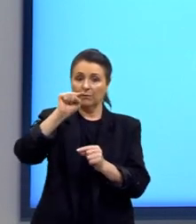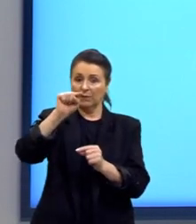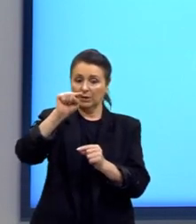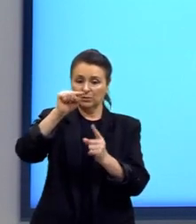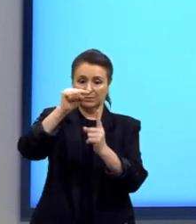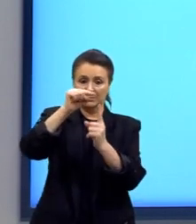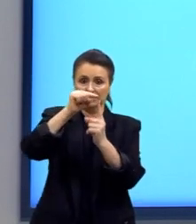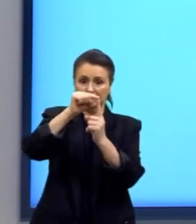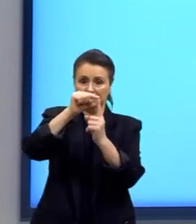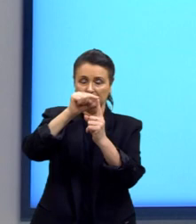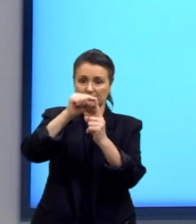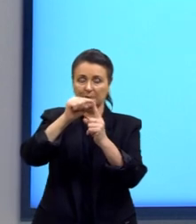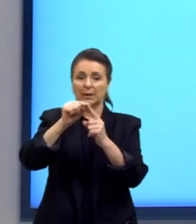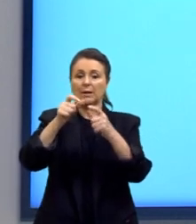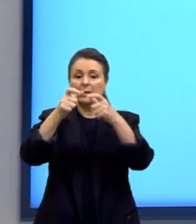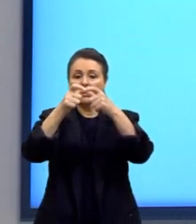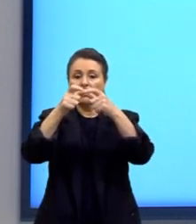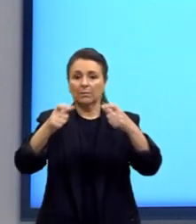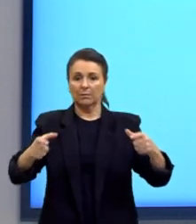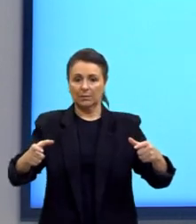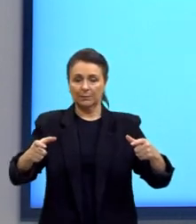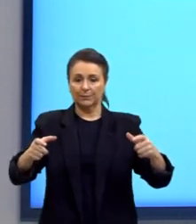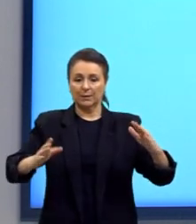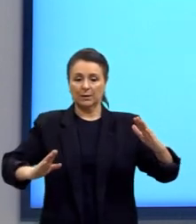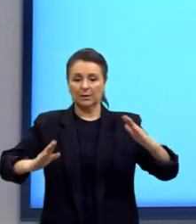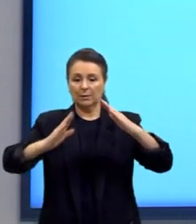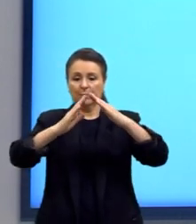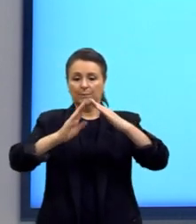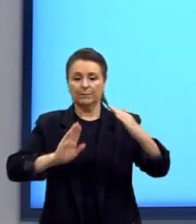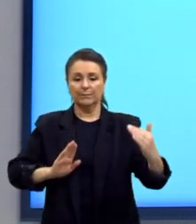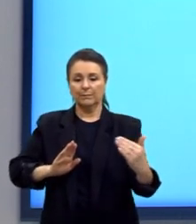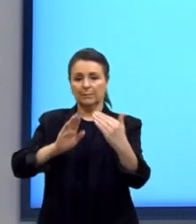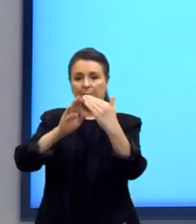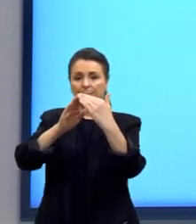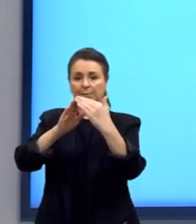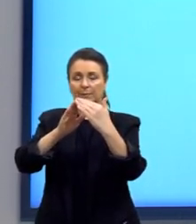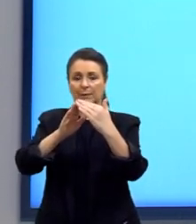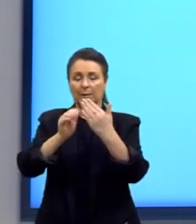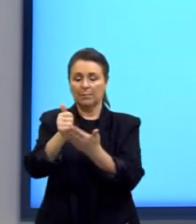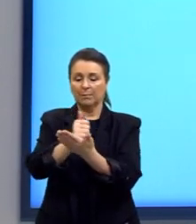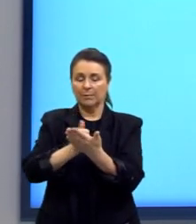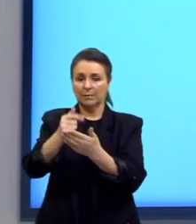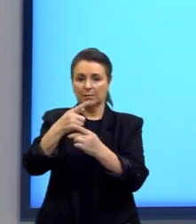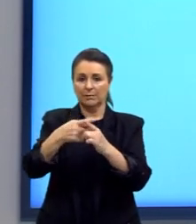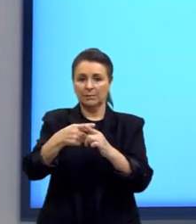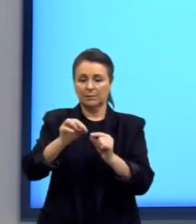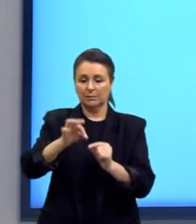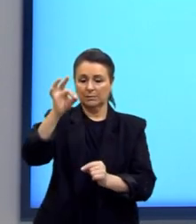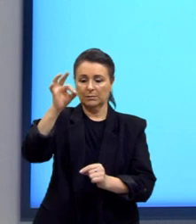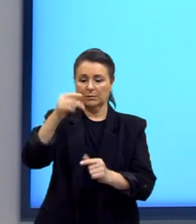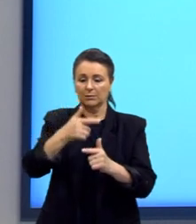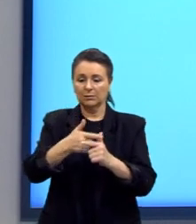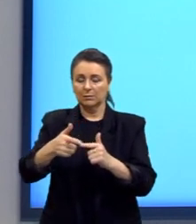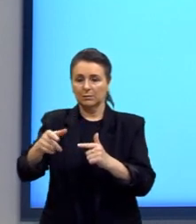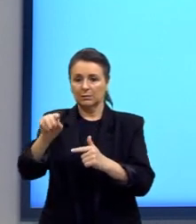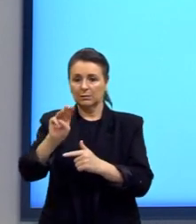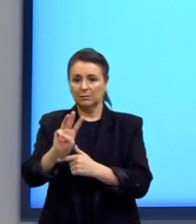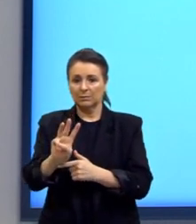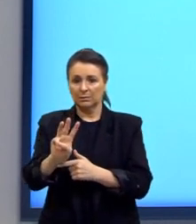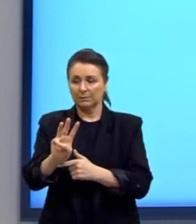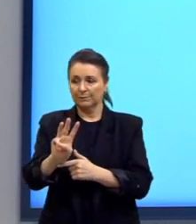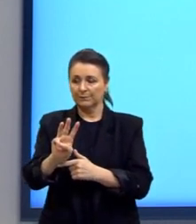Então seria o cone e a pirâmide seria a área da base vezes altura dividido por 3 e